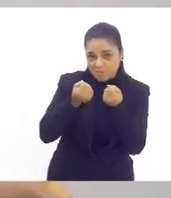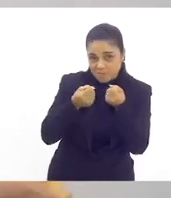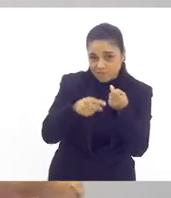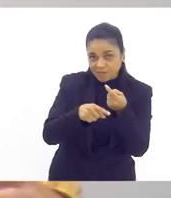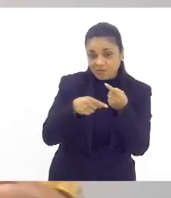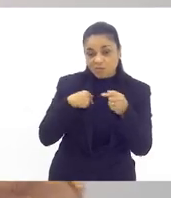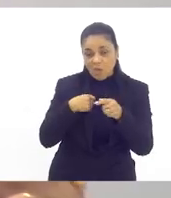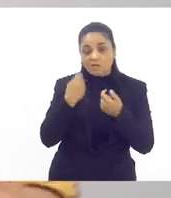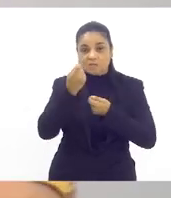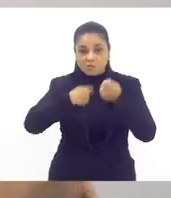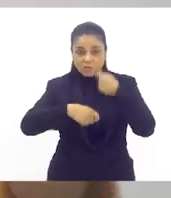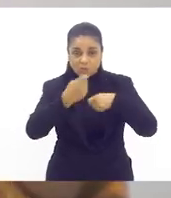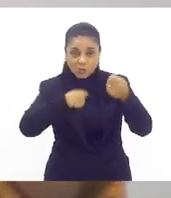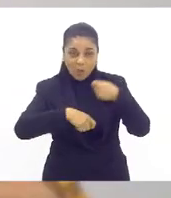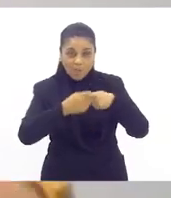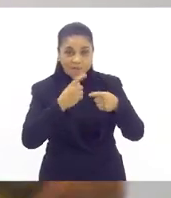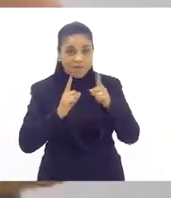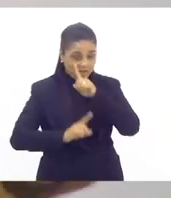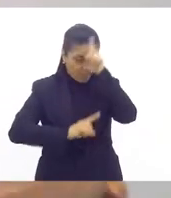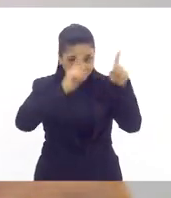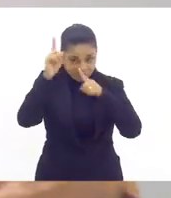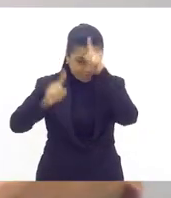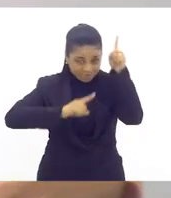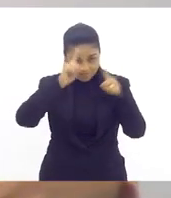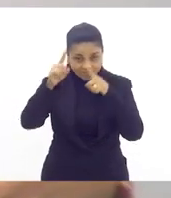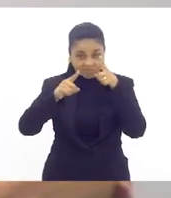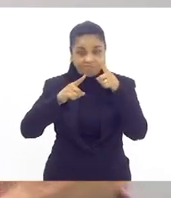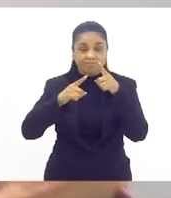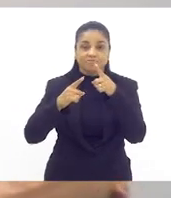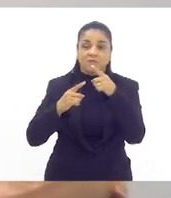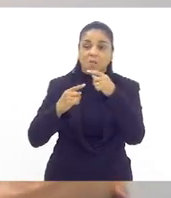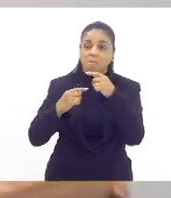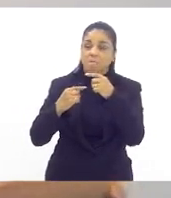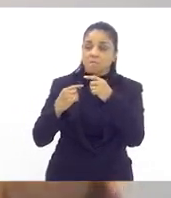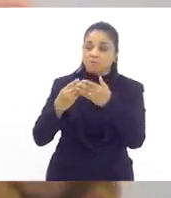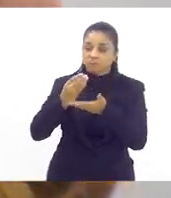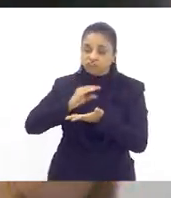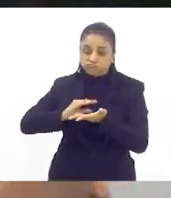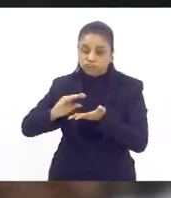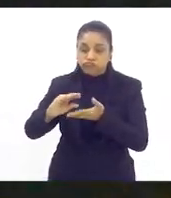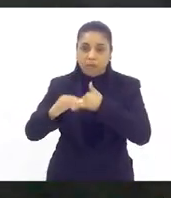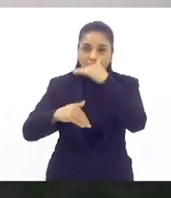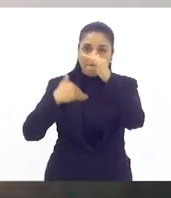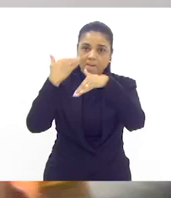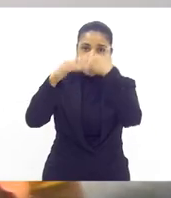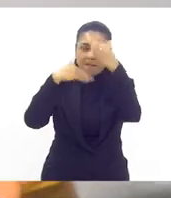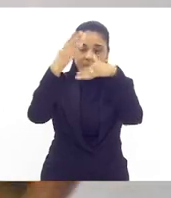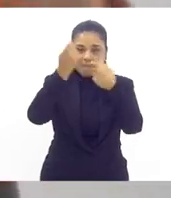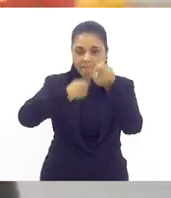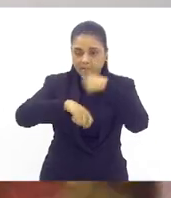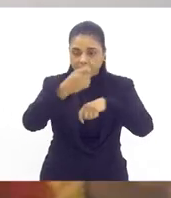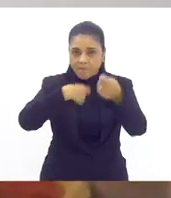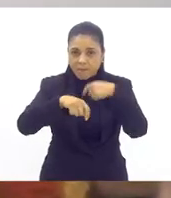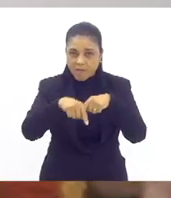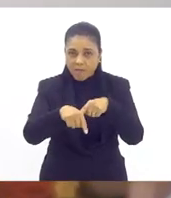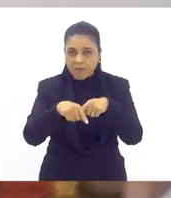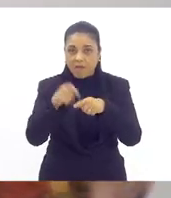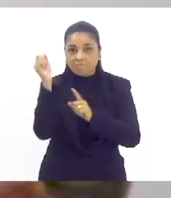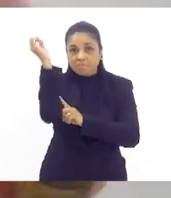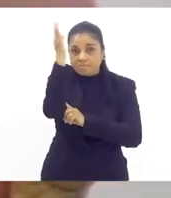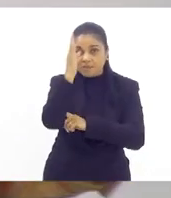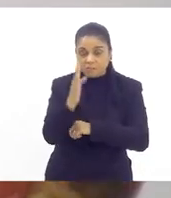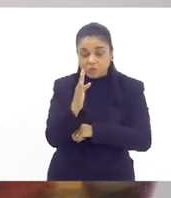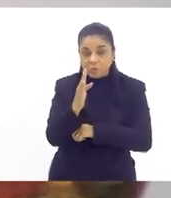da economia criativa nós geramos mais riqueza para o país a nível Nacional do que aqueles que fazem